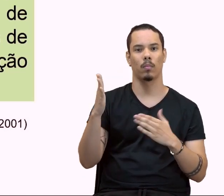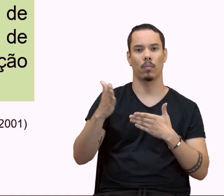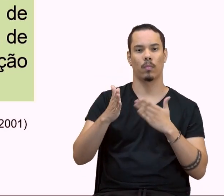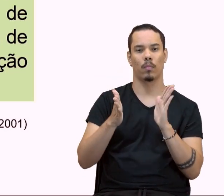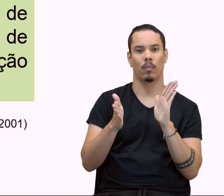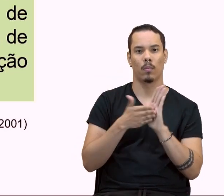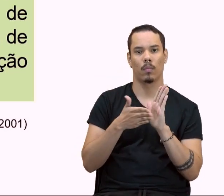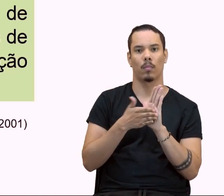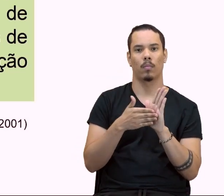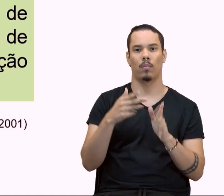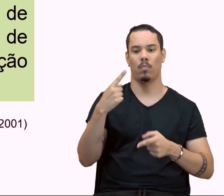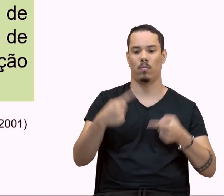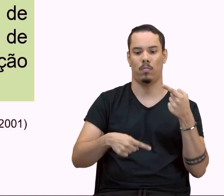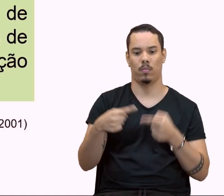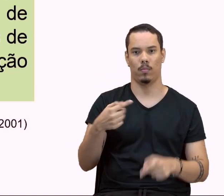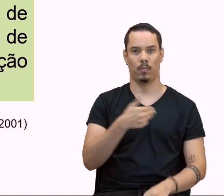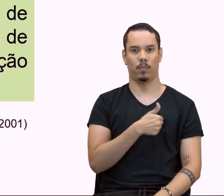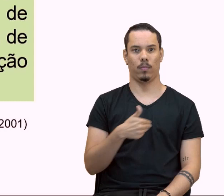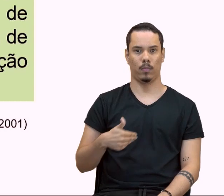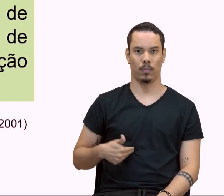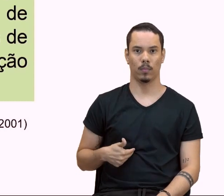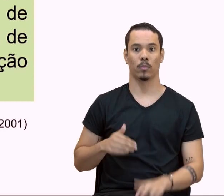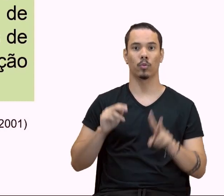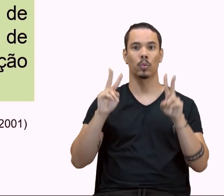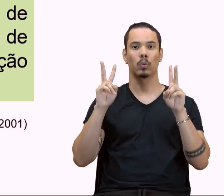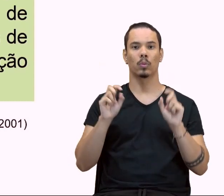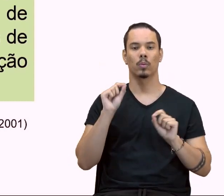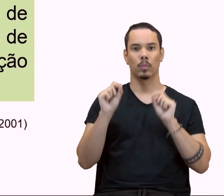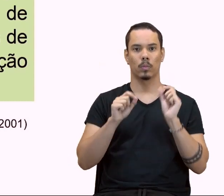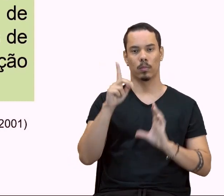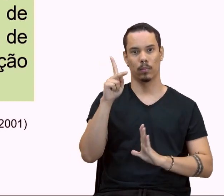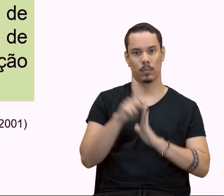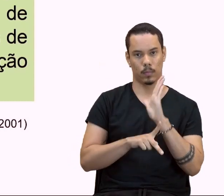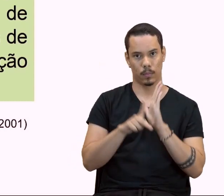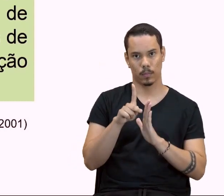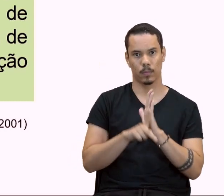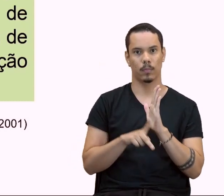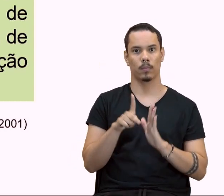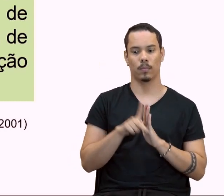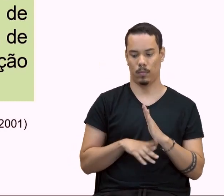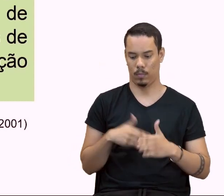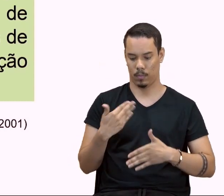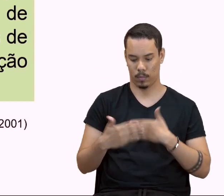políticas governamentais em relação a projetos de desenvolvimento,